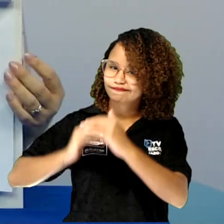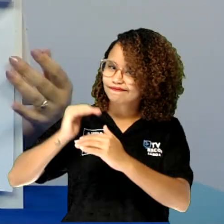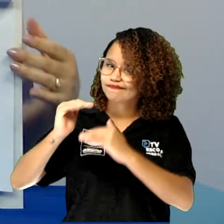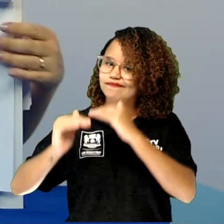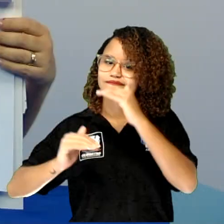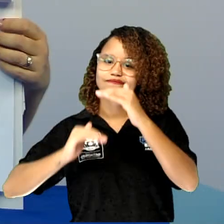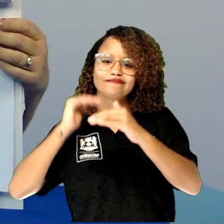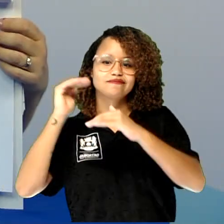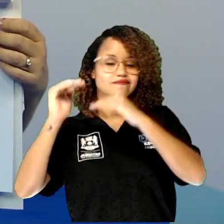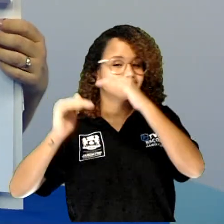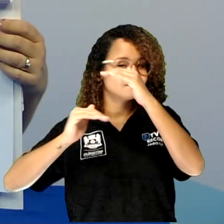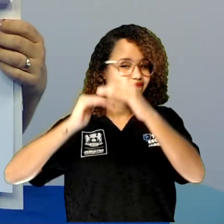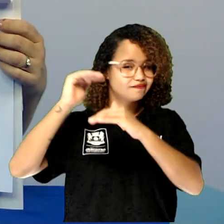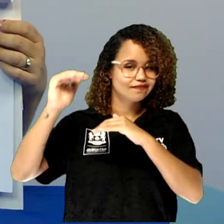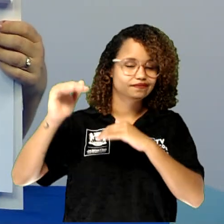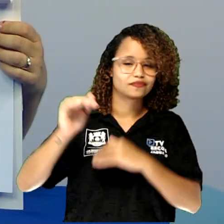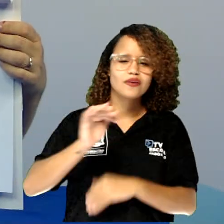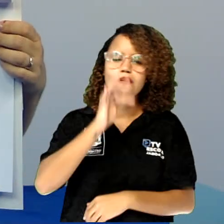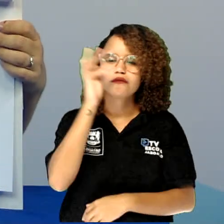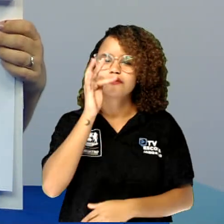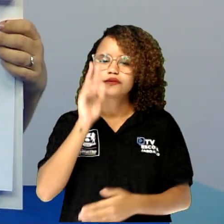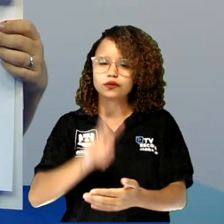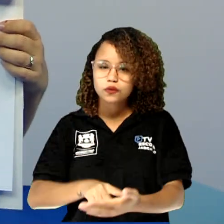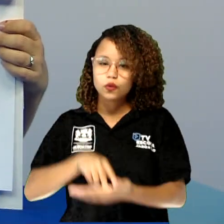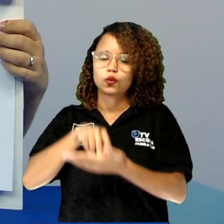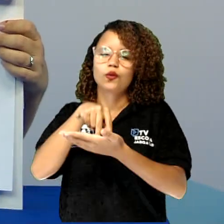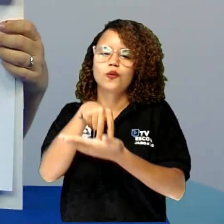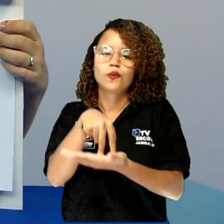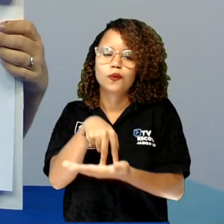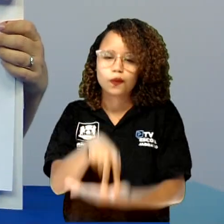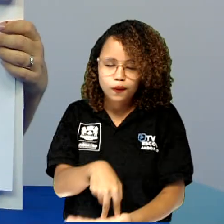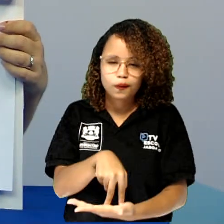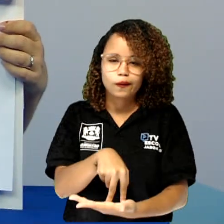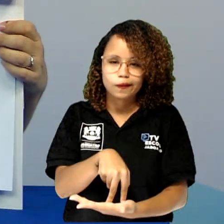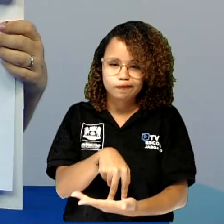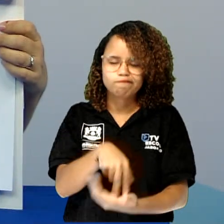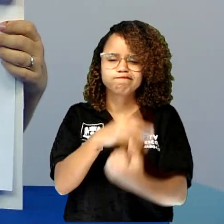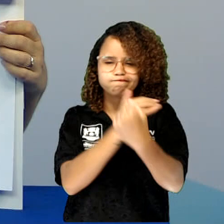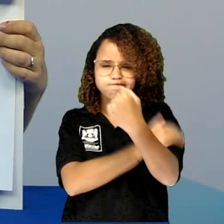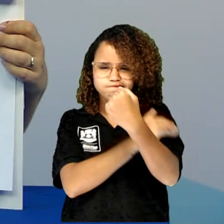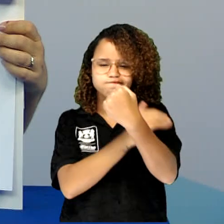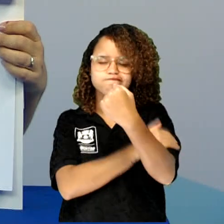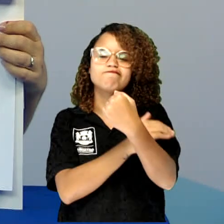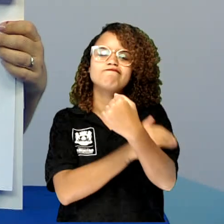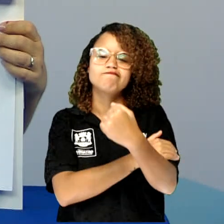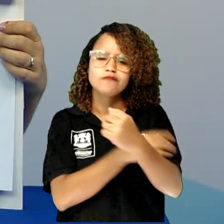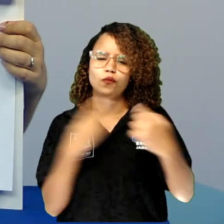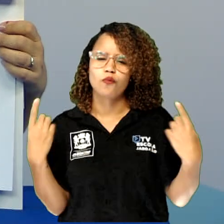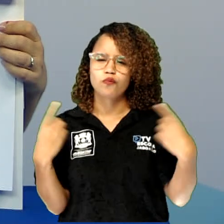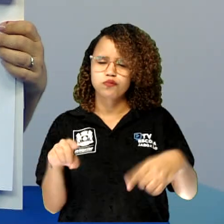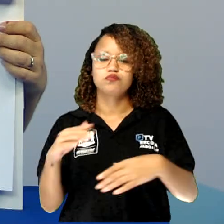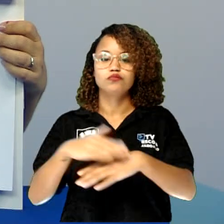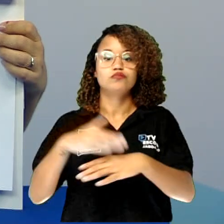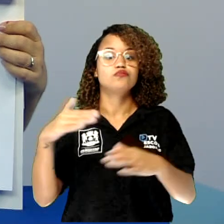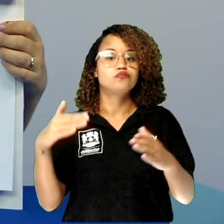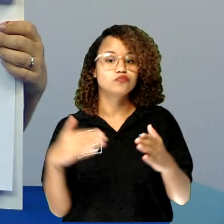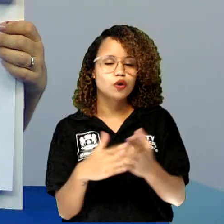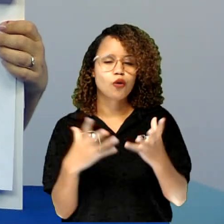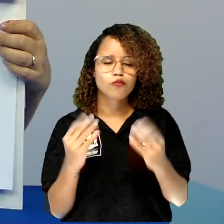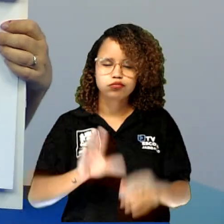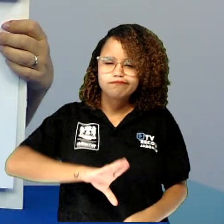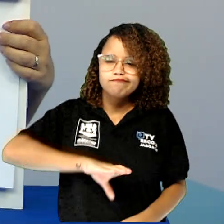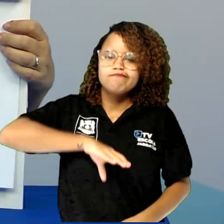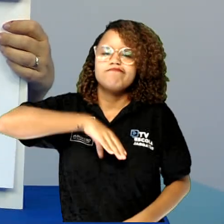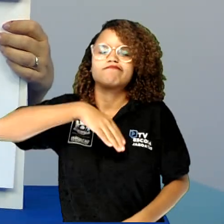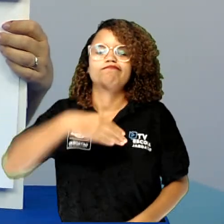e a florzinha resistiu, suportou e enfrentou tudo aquilo com muita